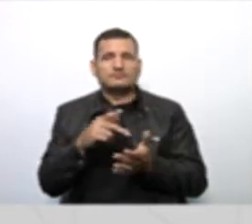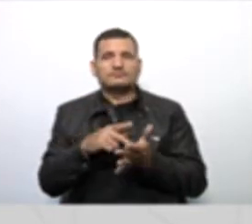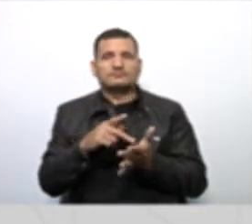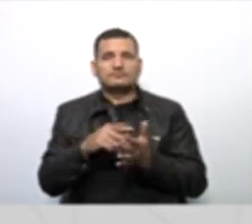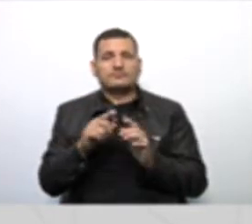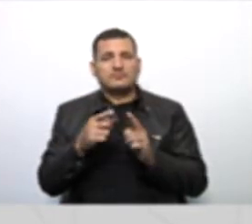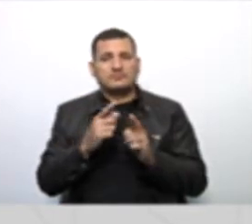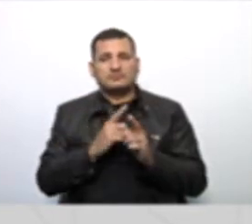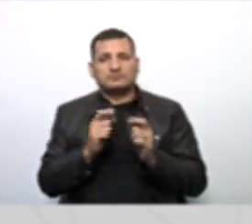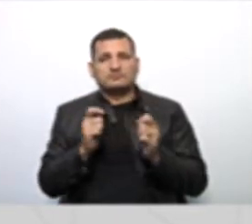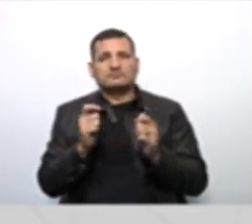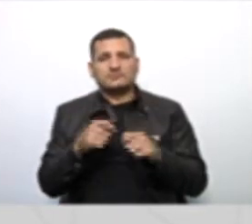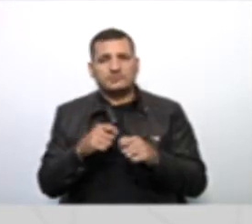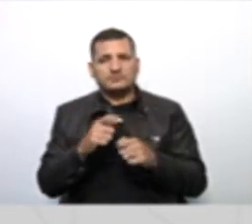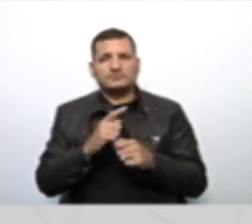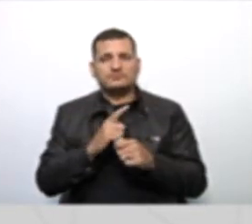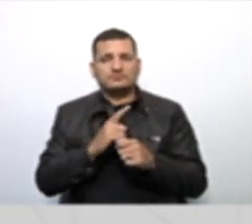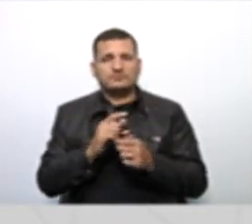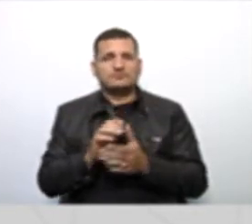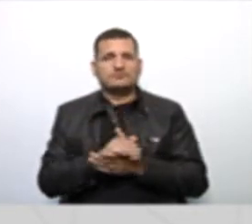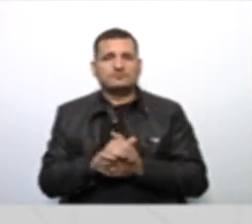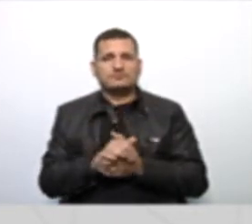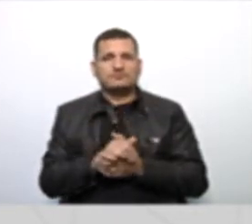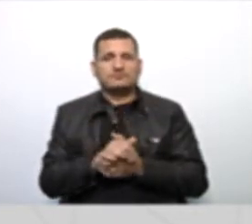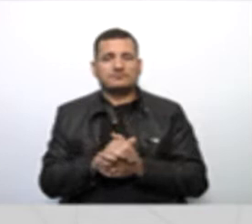essa possibilidade. É um saco de sal.